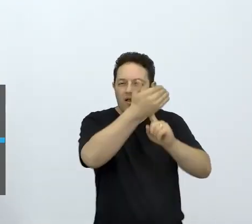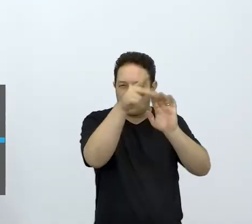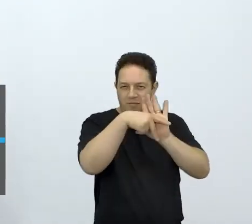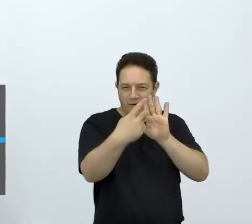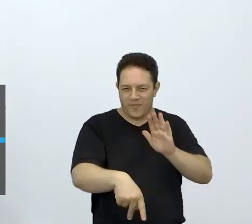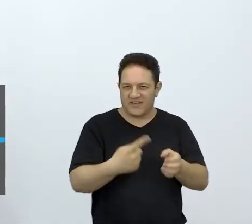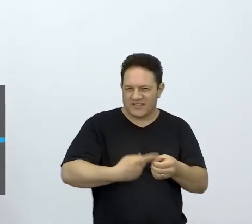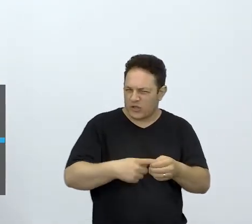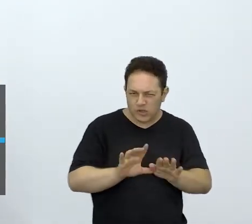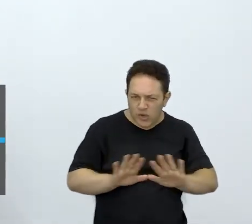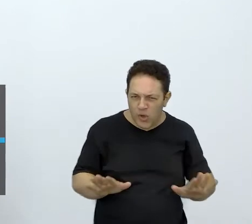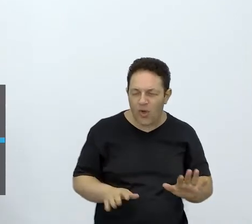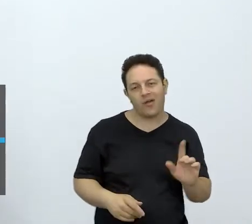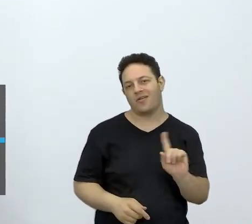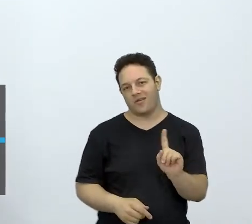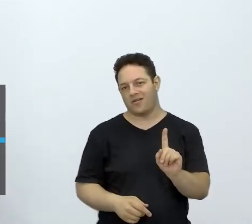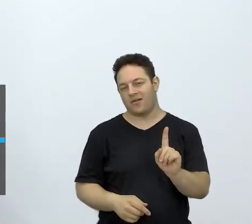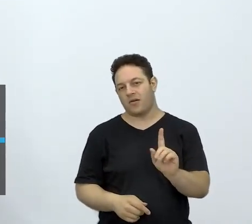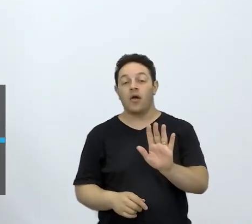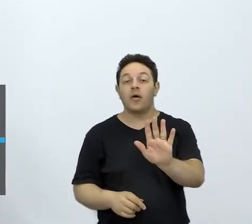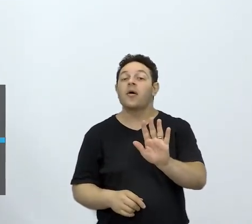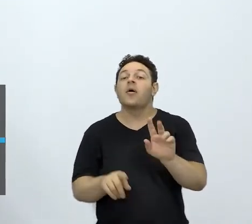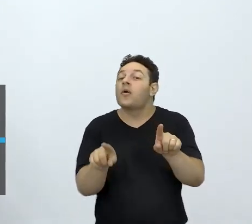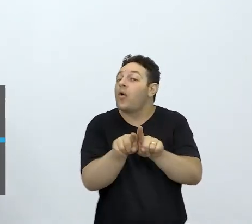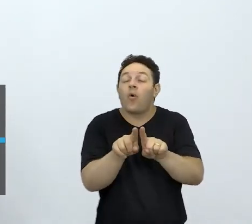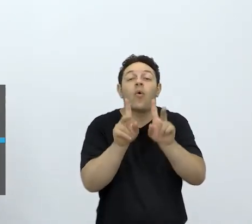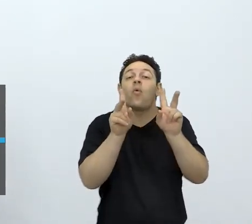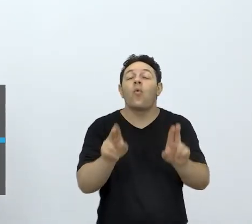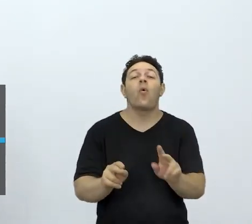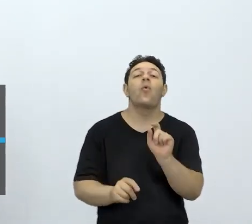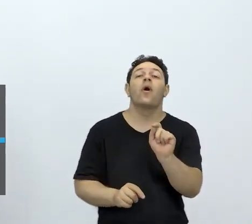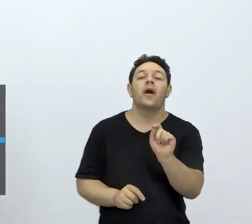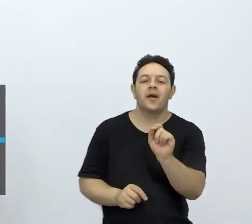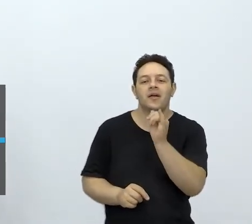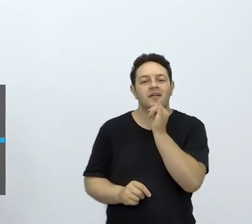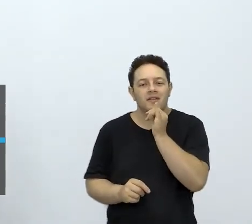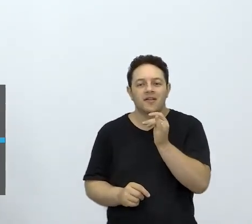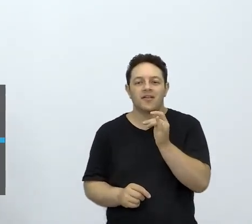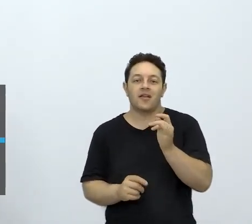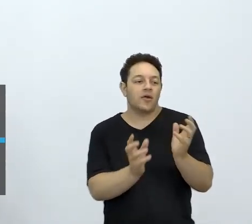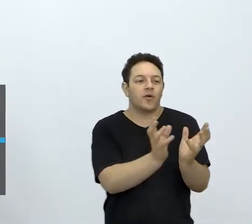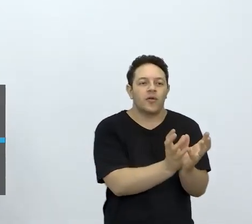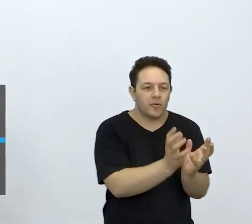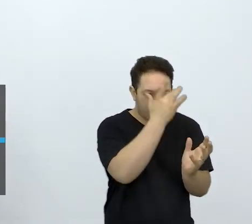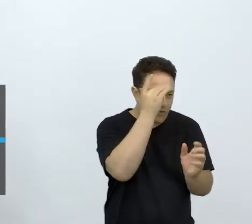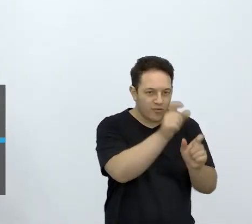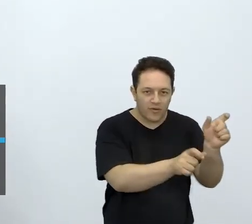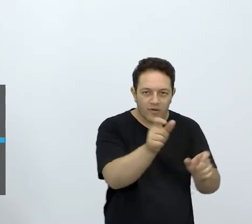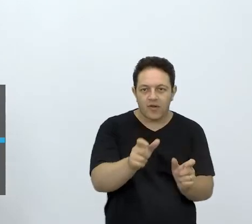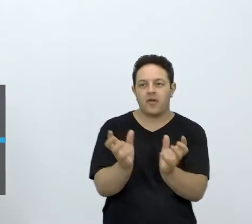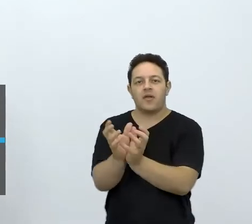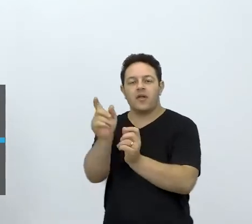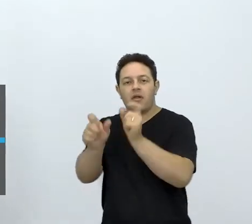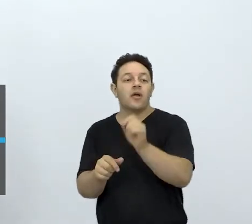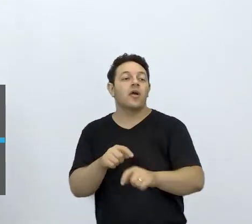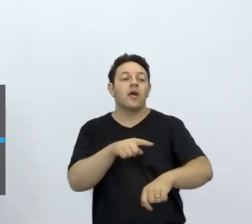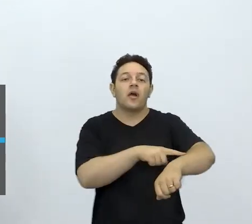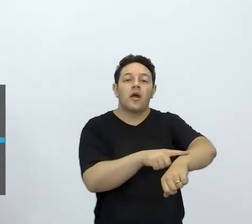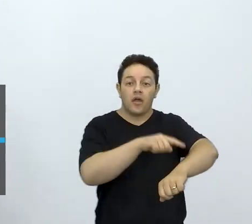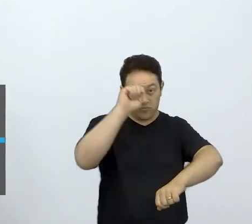cidade. Não. A mesma coisa acontece em relação aos diferentes grupos. Os negros,